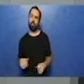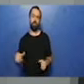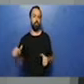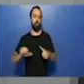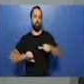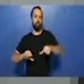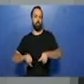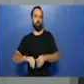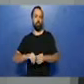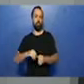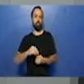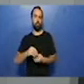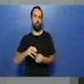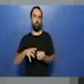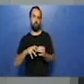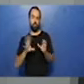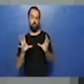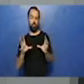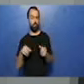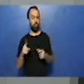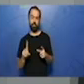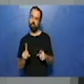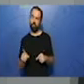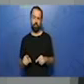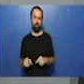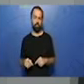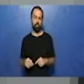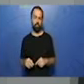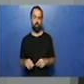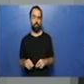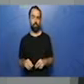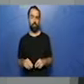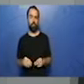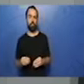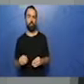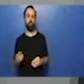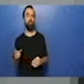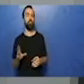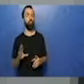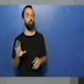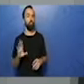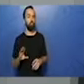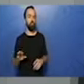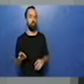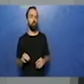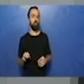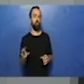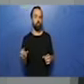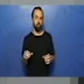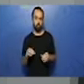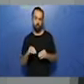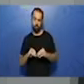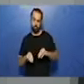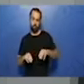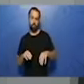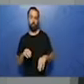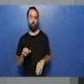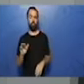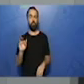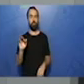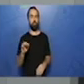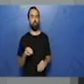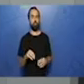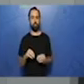química, Ele só trabalha com separação de processos físicos, Envolve somente processos